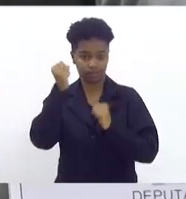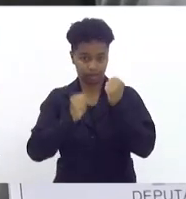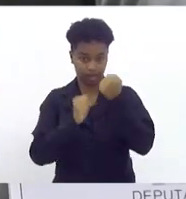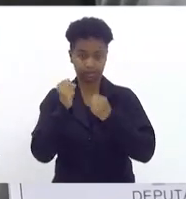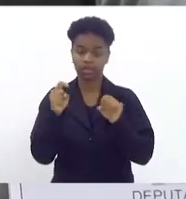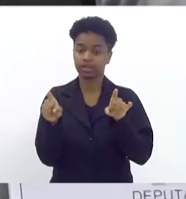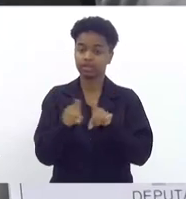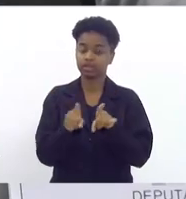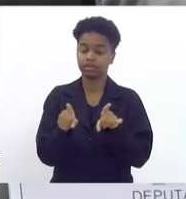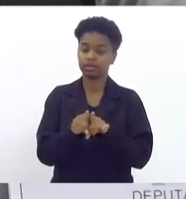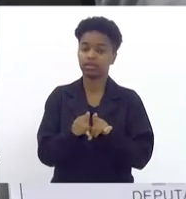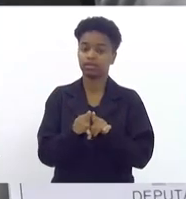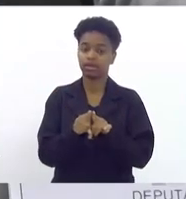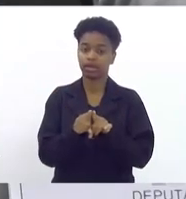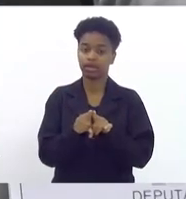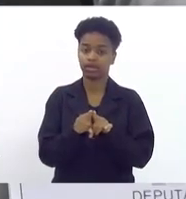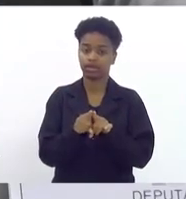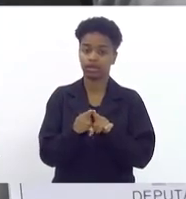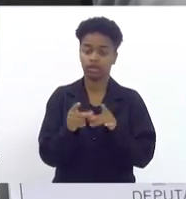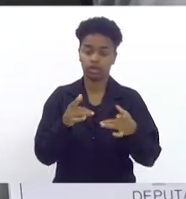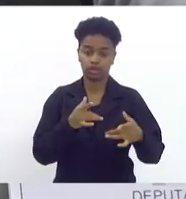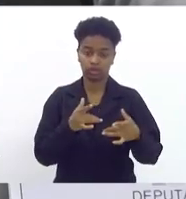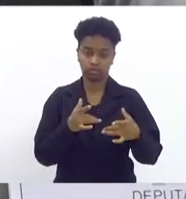também de doação